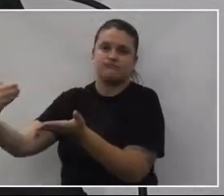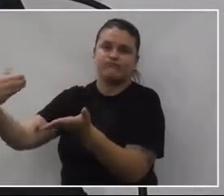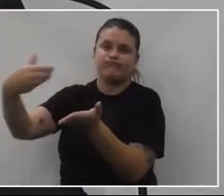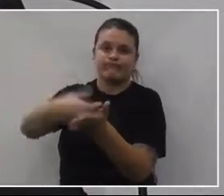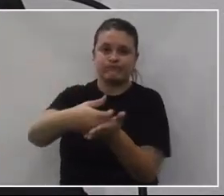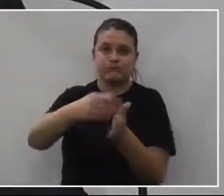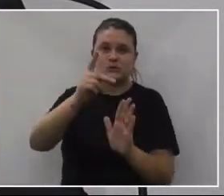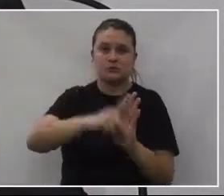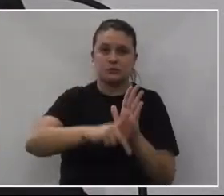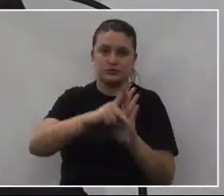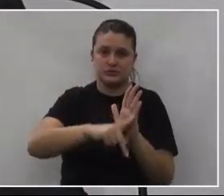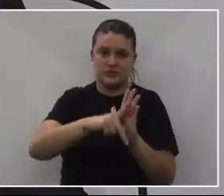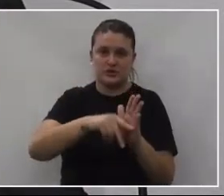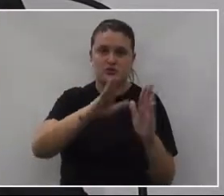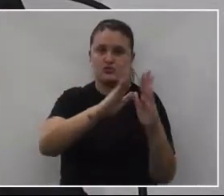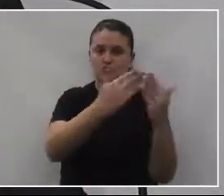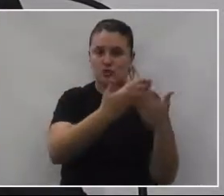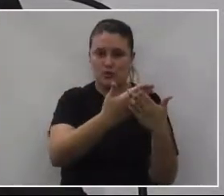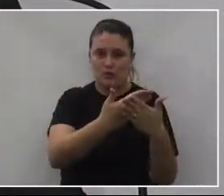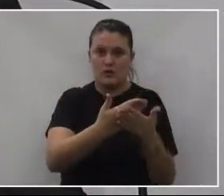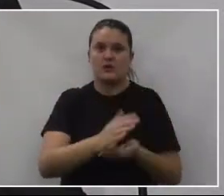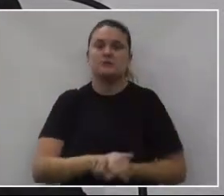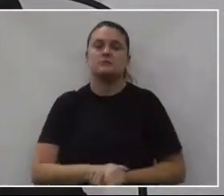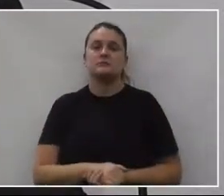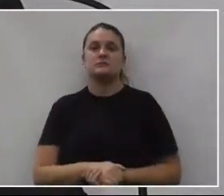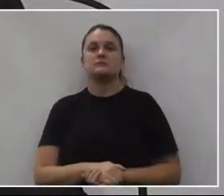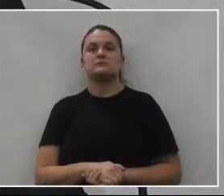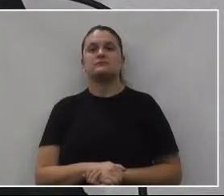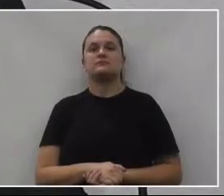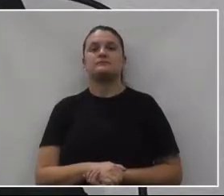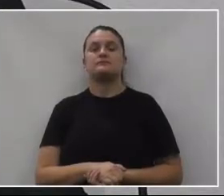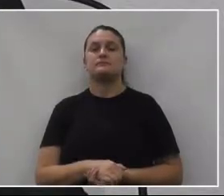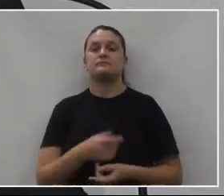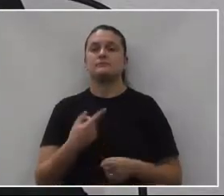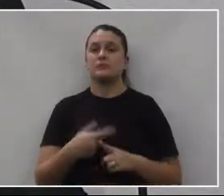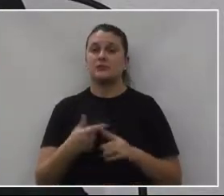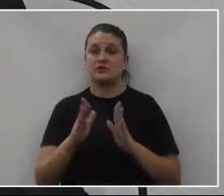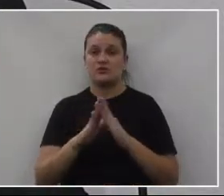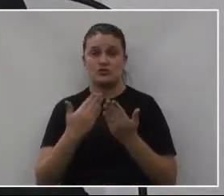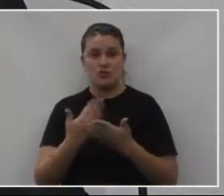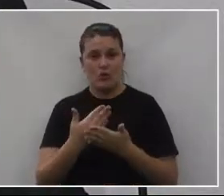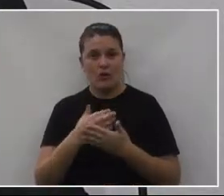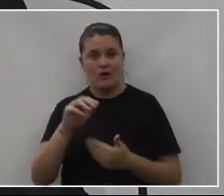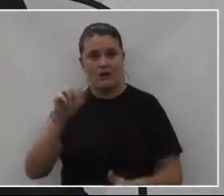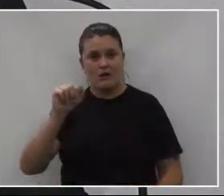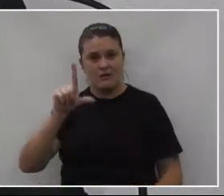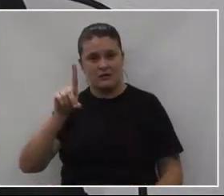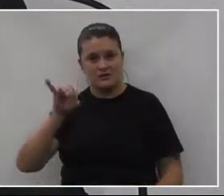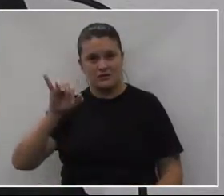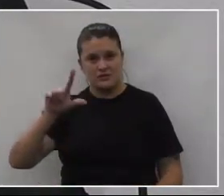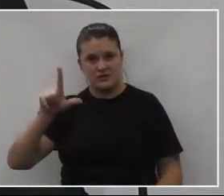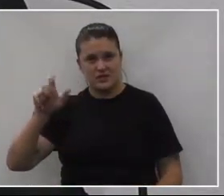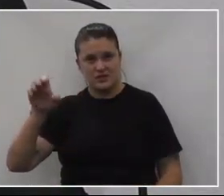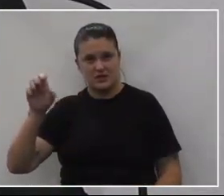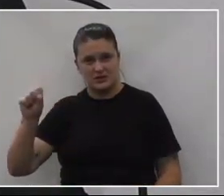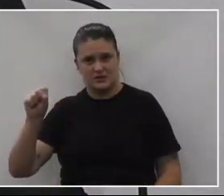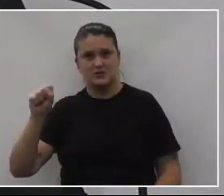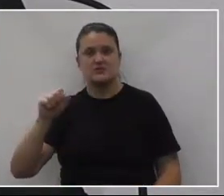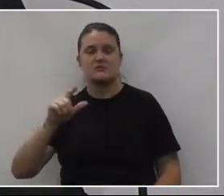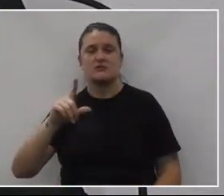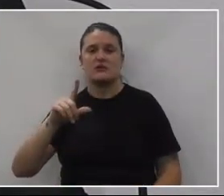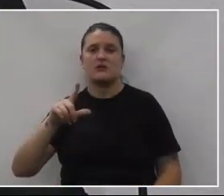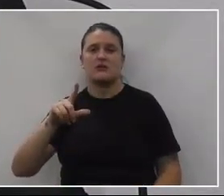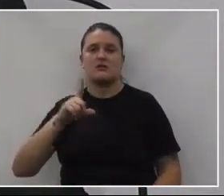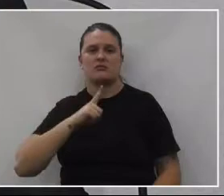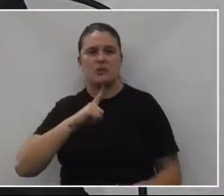que também vai apresentar projetos aí de promoção ali, como Arte Mural, que é um projeto muito